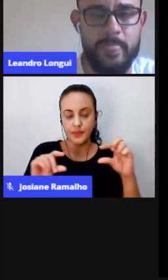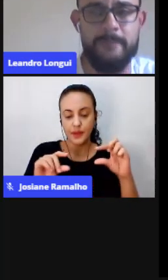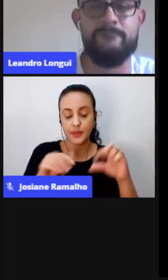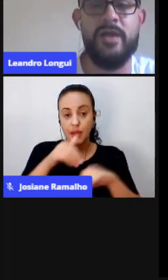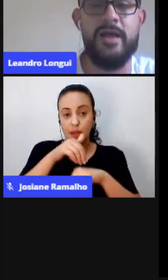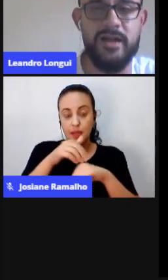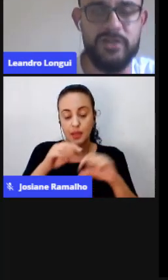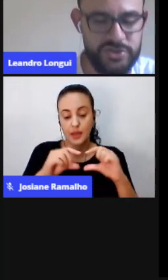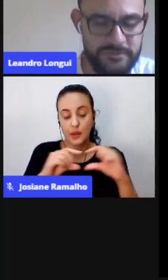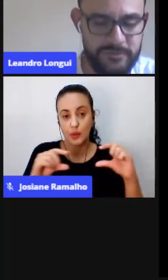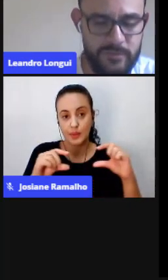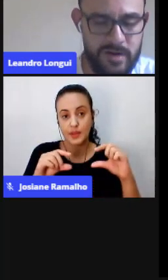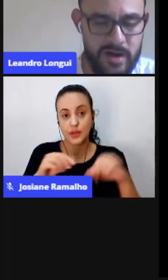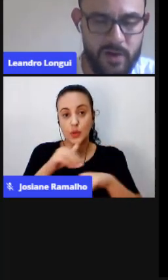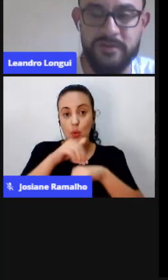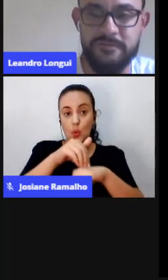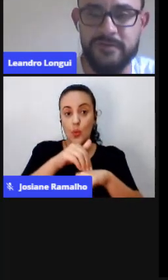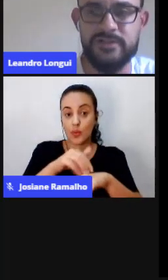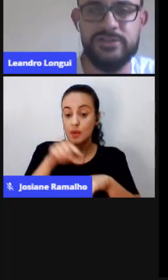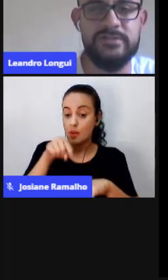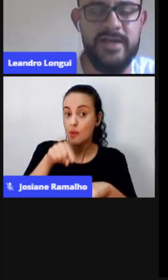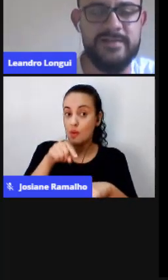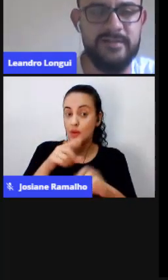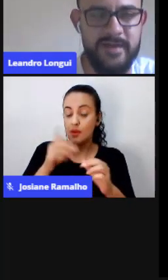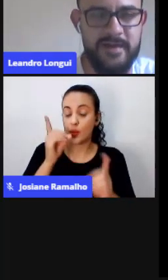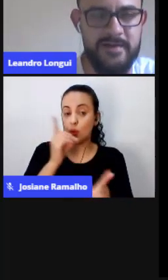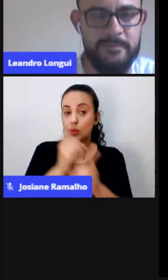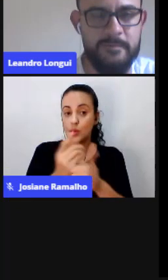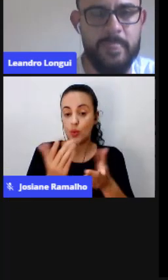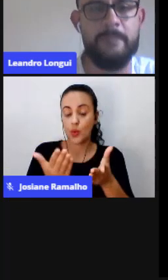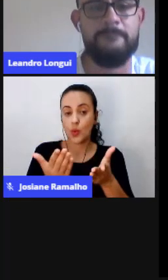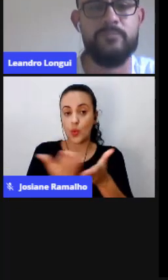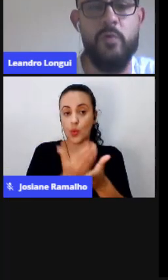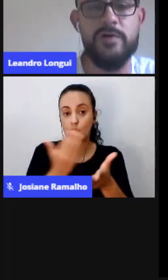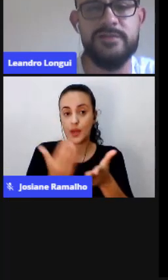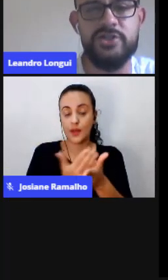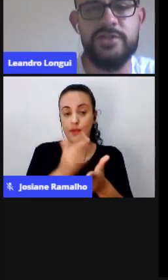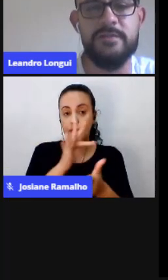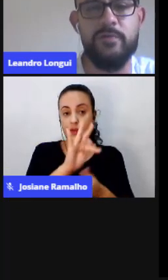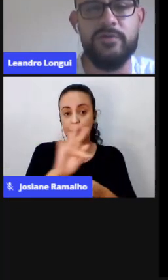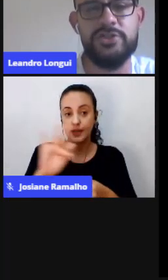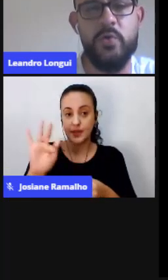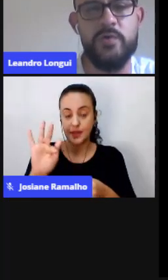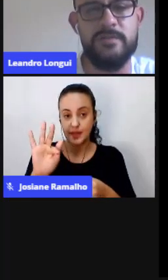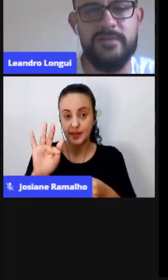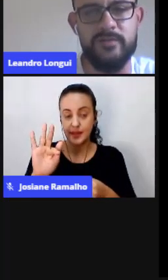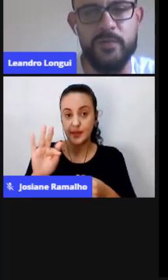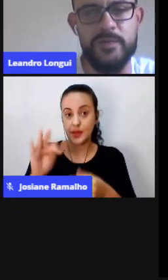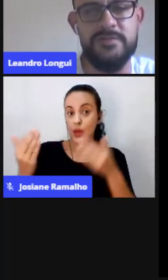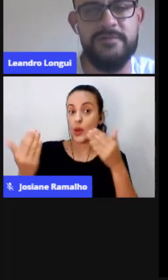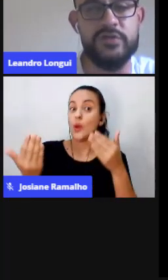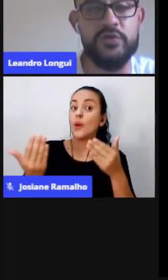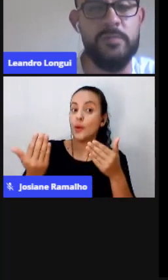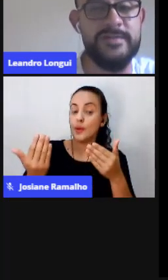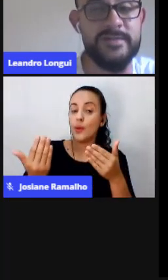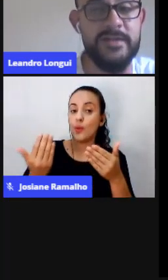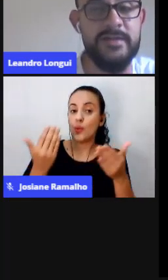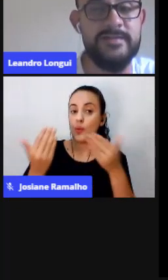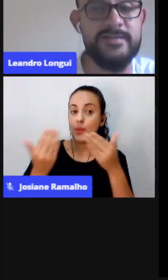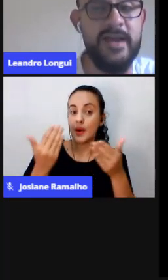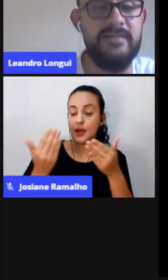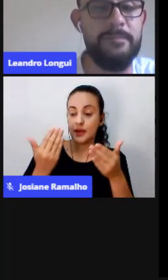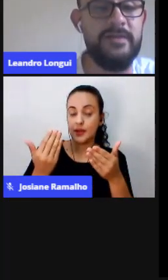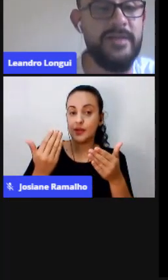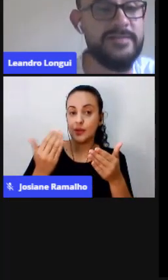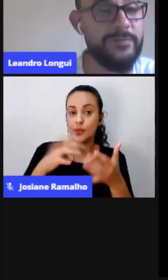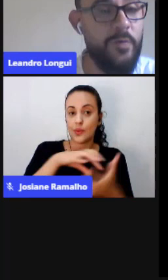francês, relativo ao levante desta terra, no qual se diz que podiam os habitadores viver sobre